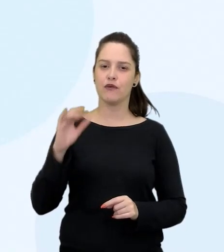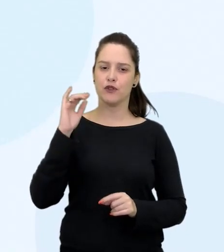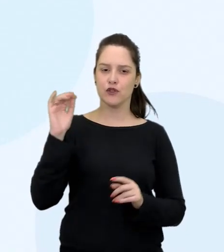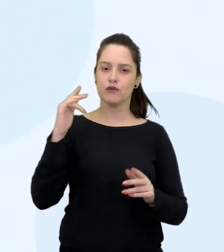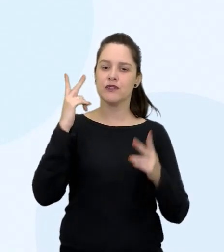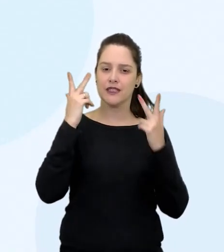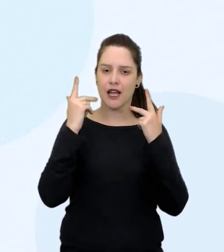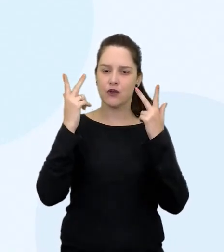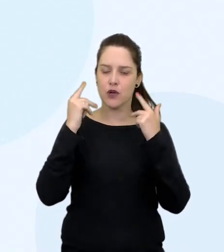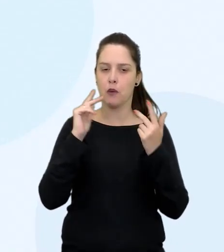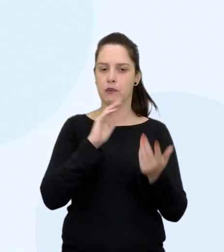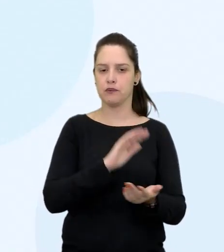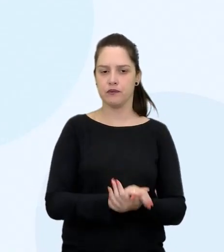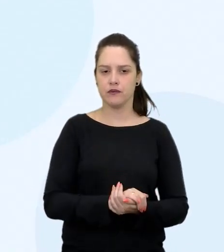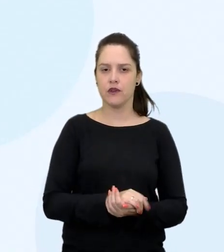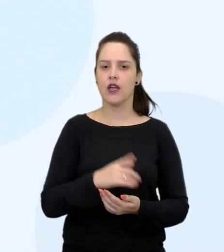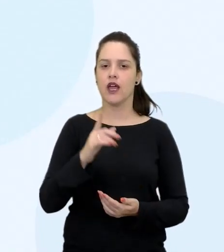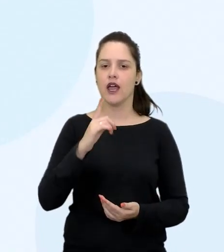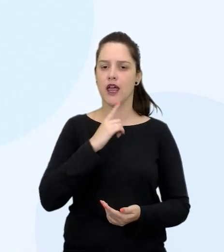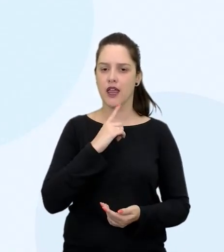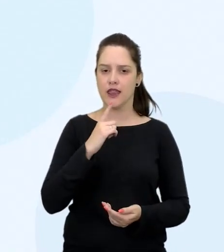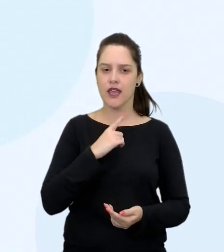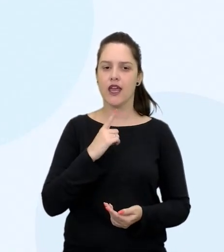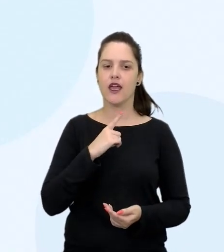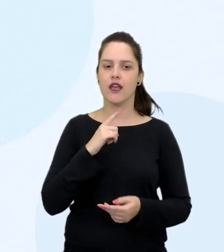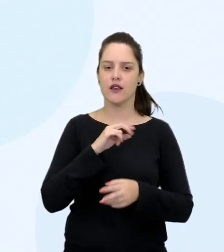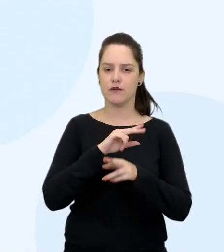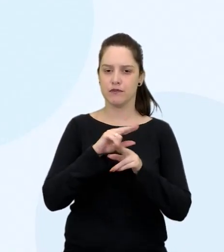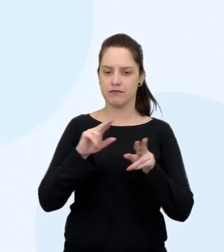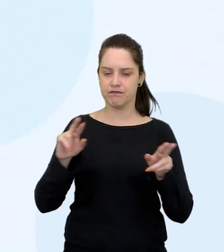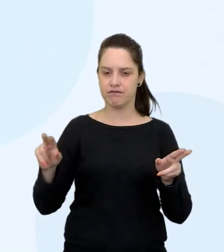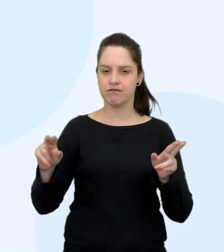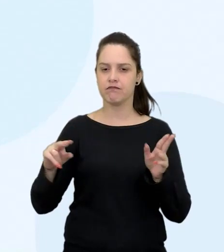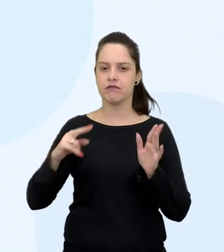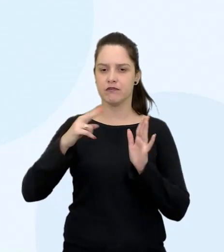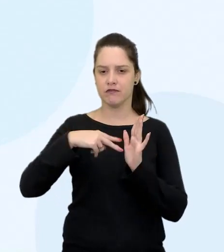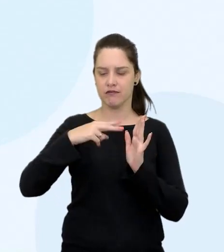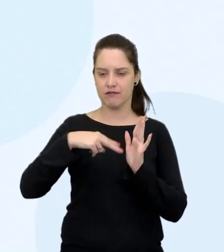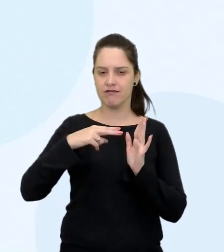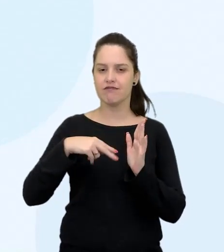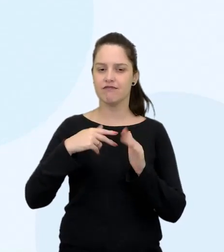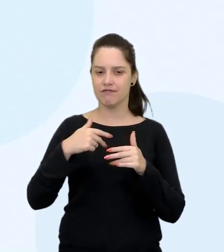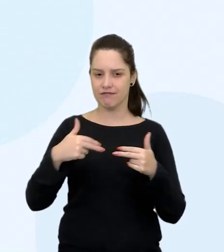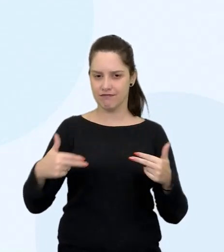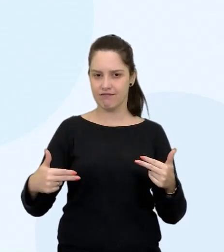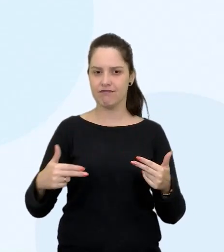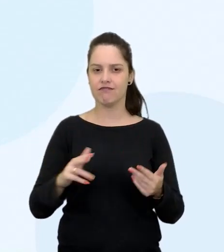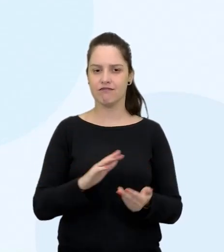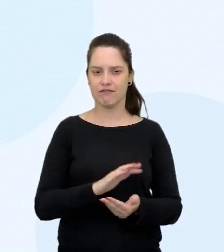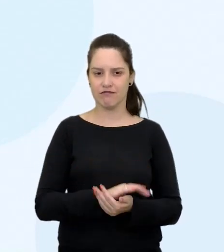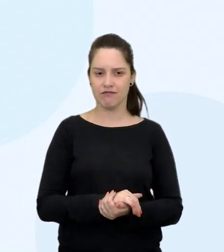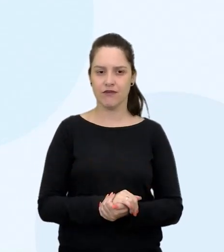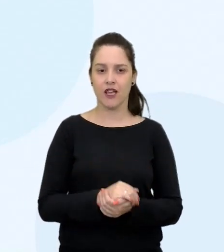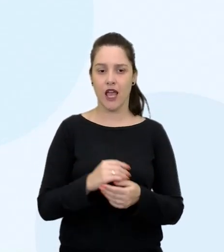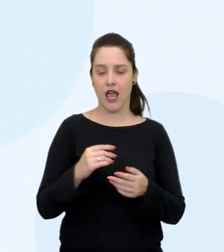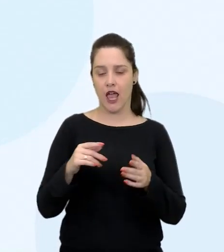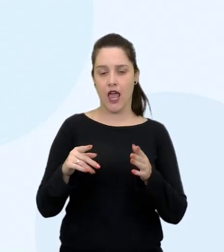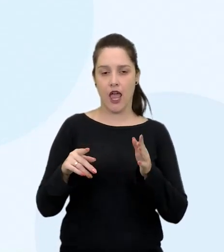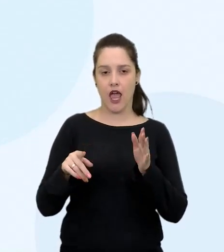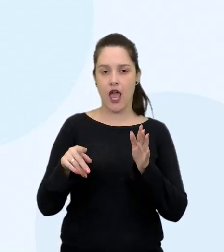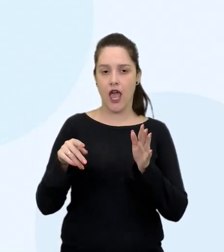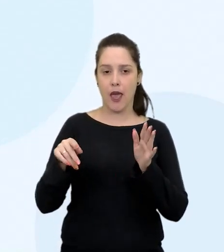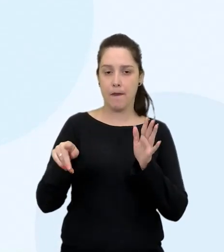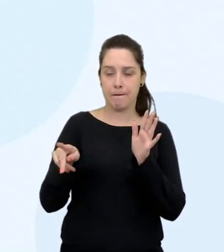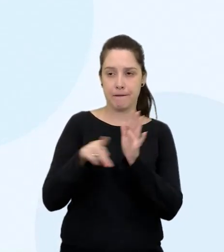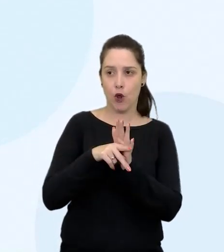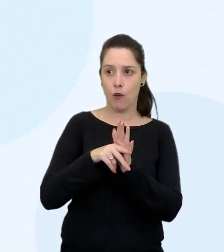né? E aí vamos fazer uma sugestão aí de leitura sobre a mitologia. Ó, a gente tem a Edda, que é a mitologia nórdica, que é o